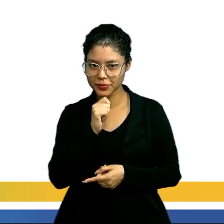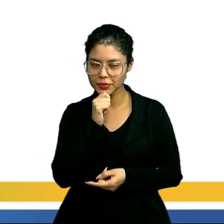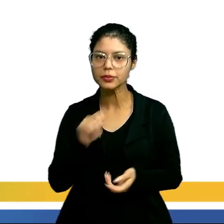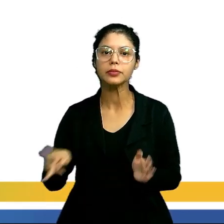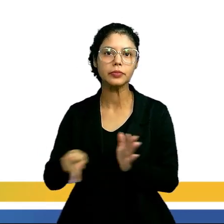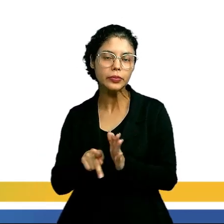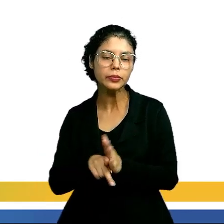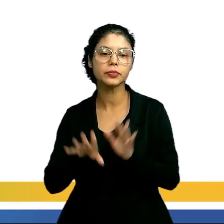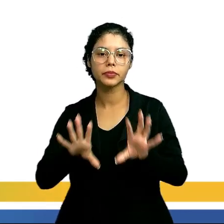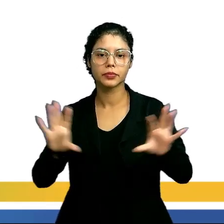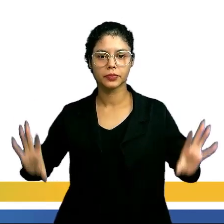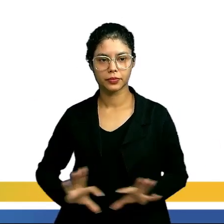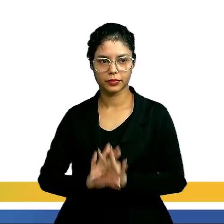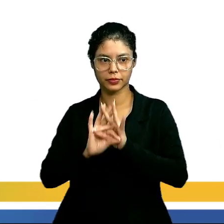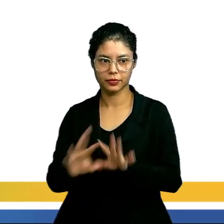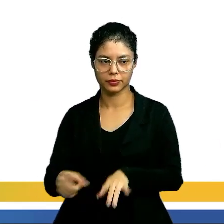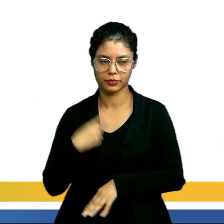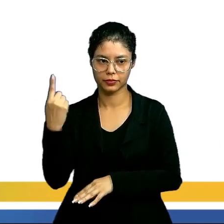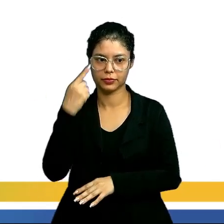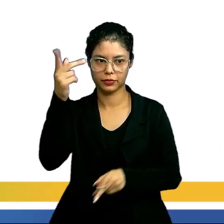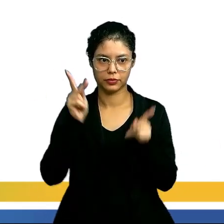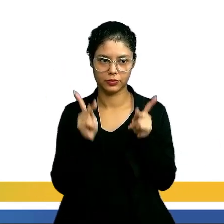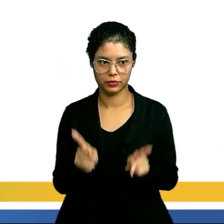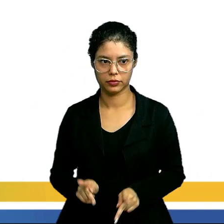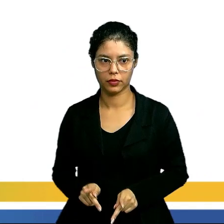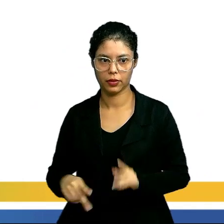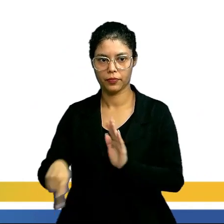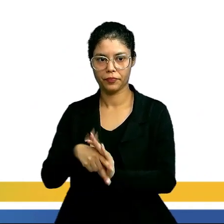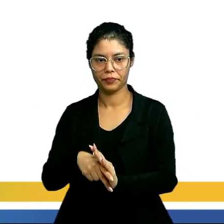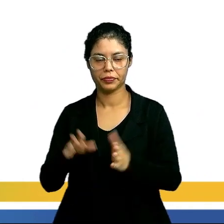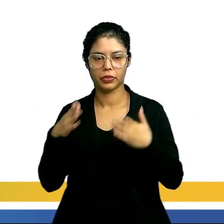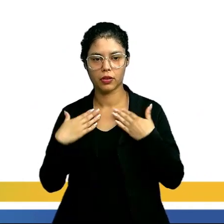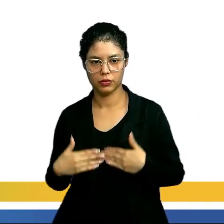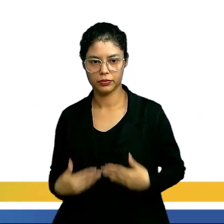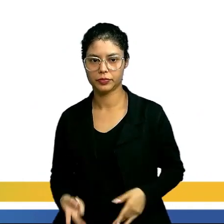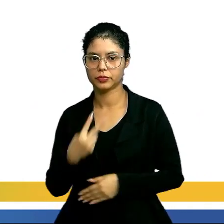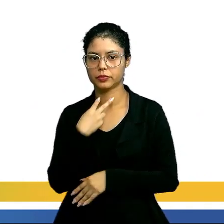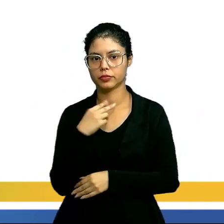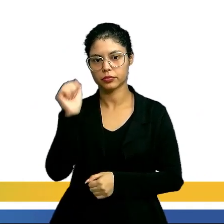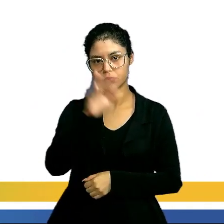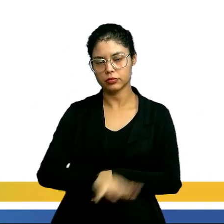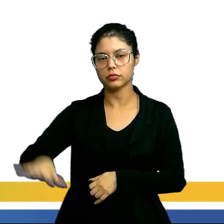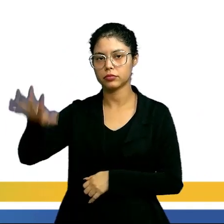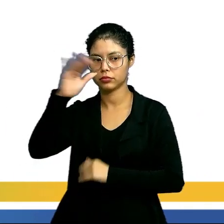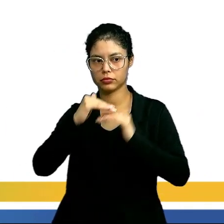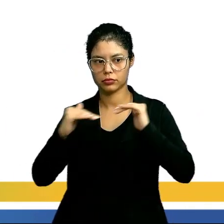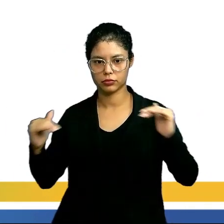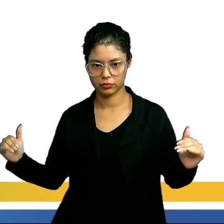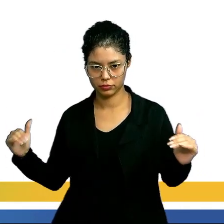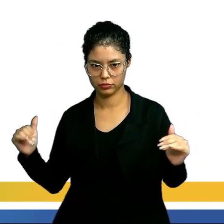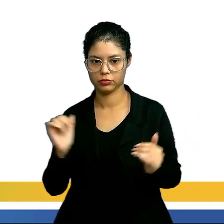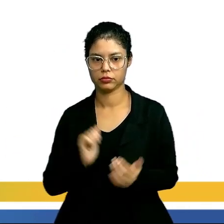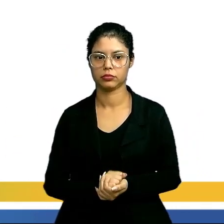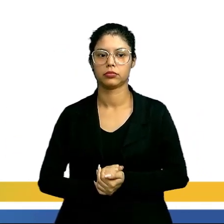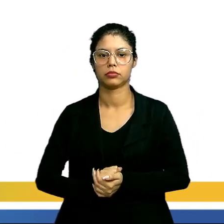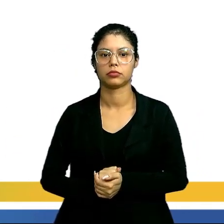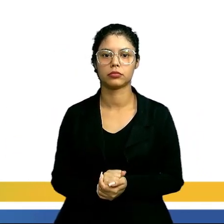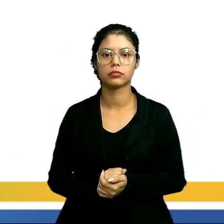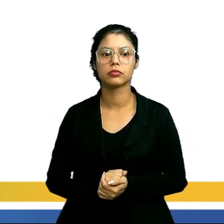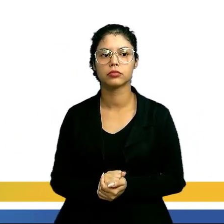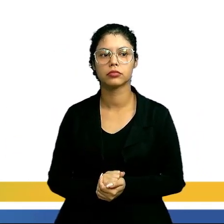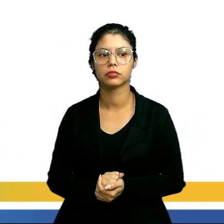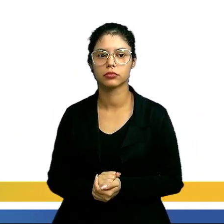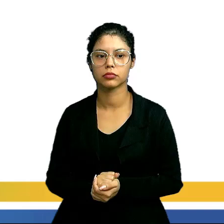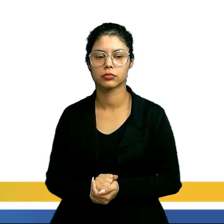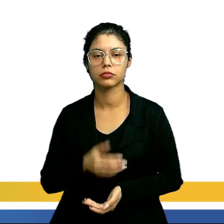por sua vez, ela está associada à altura, ou seja, a posição que o corpo ocupa em relação à superfície da Terra,